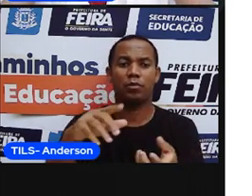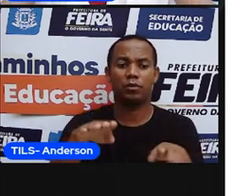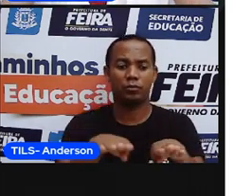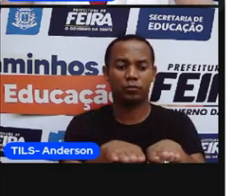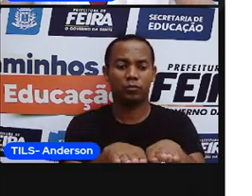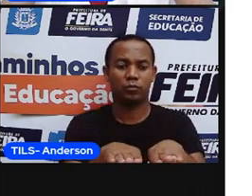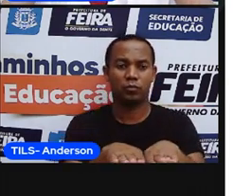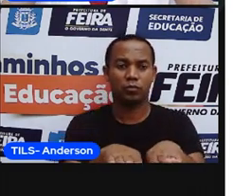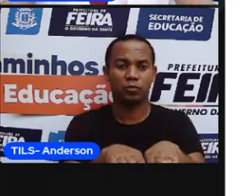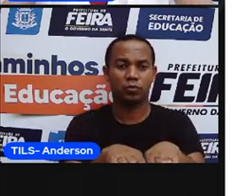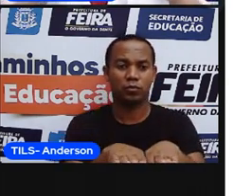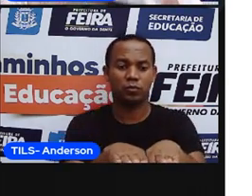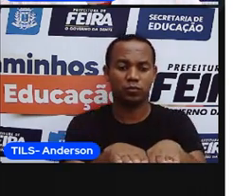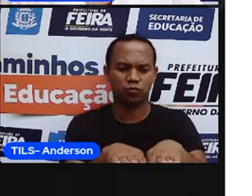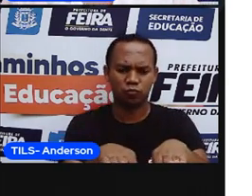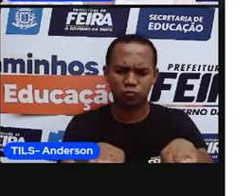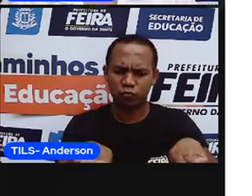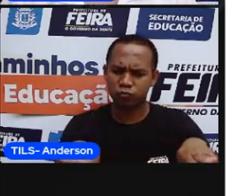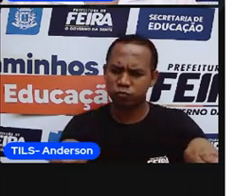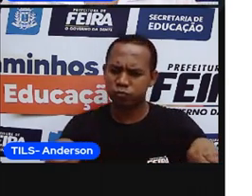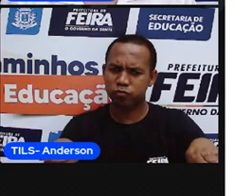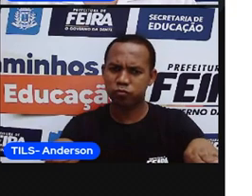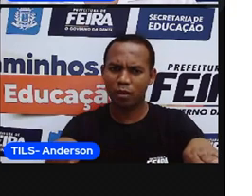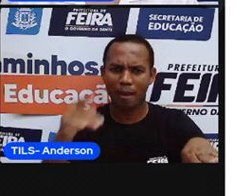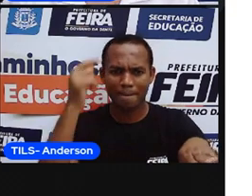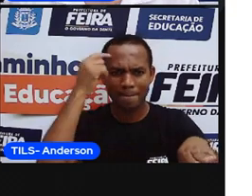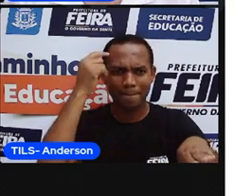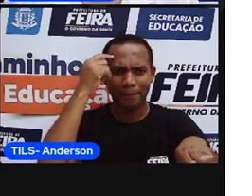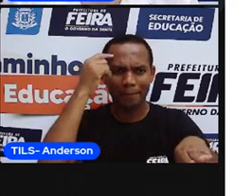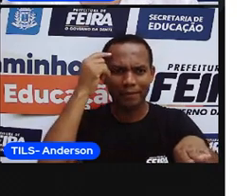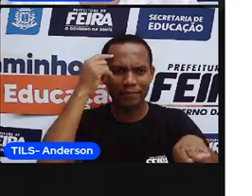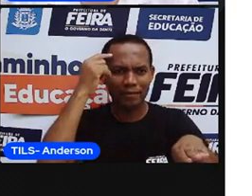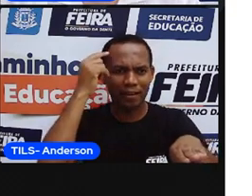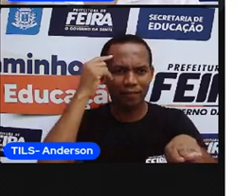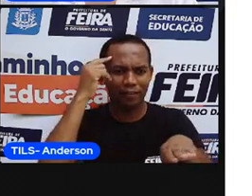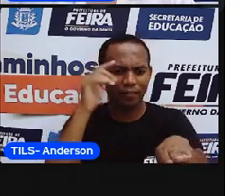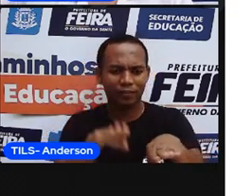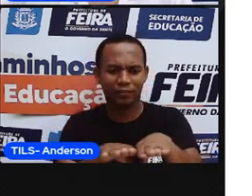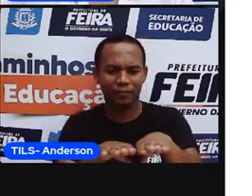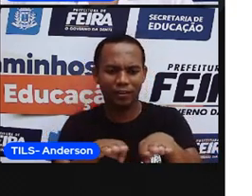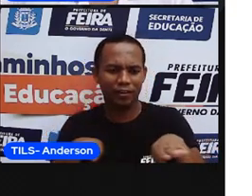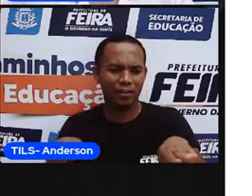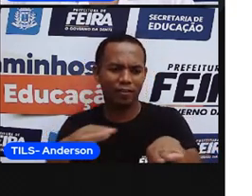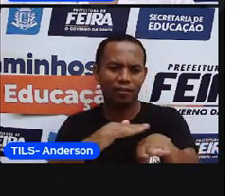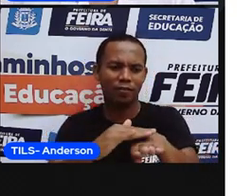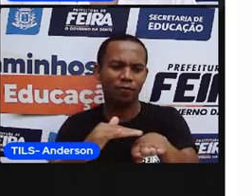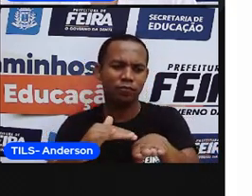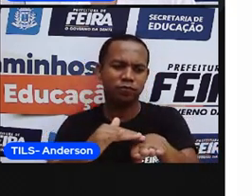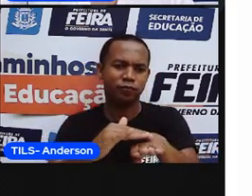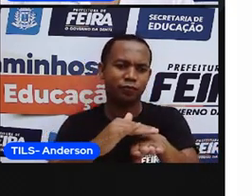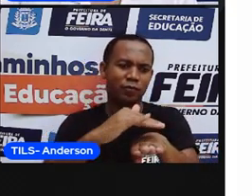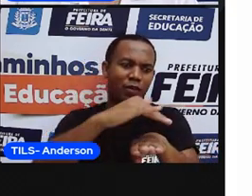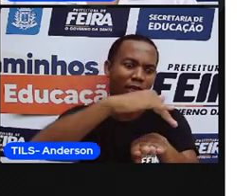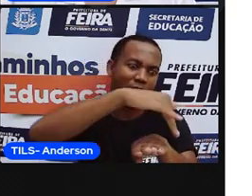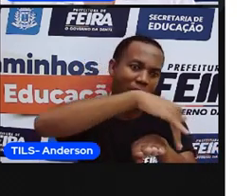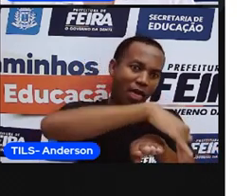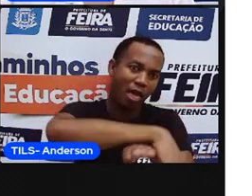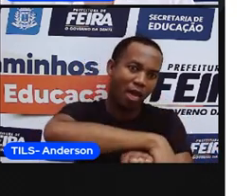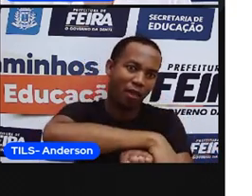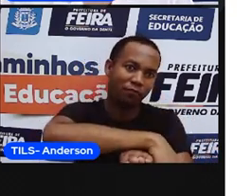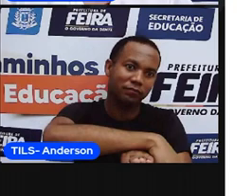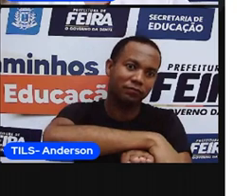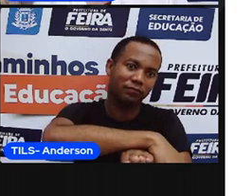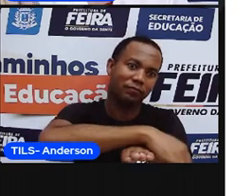celular da Pró, tá vendo? E por ser plano, ia chegar em um determinado momento que a Terra ela iria acabar e as pessoas poderiam